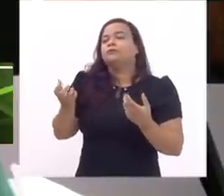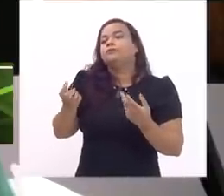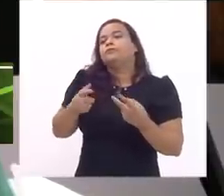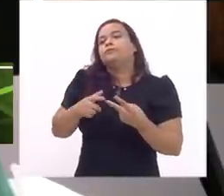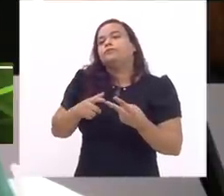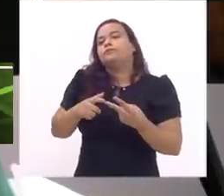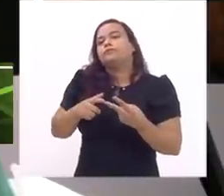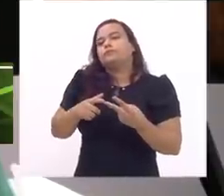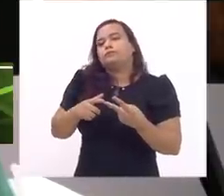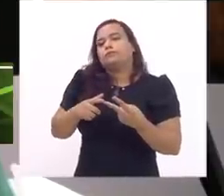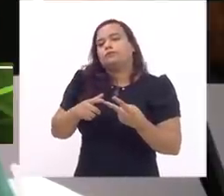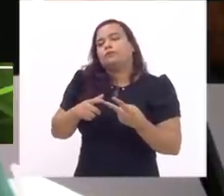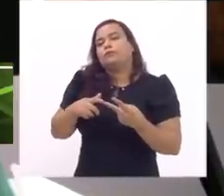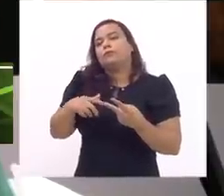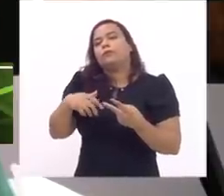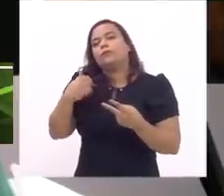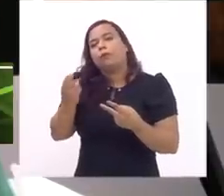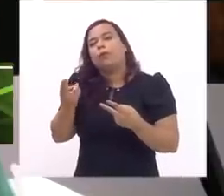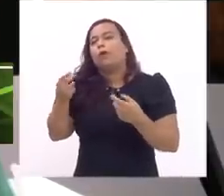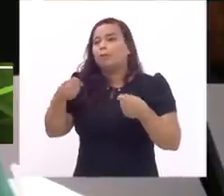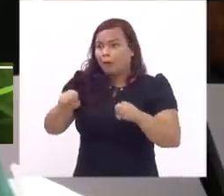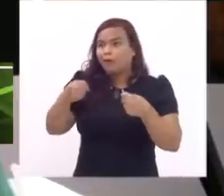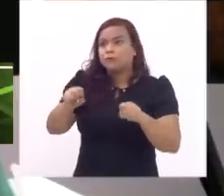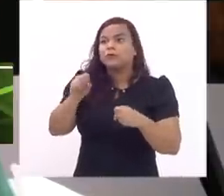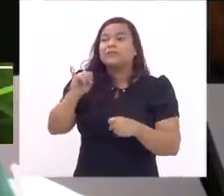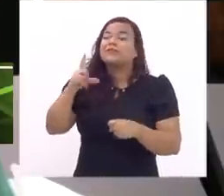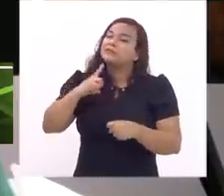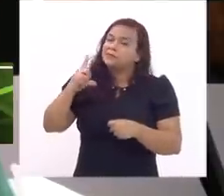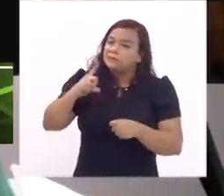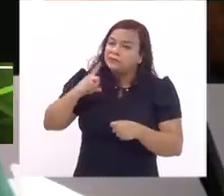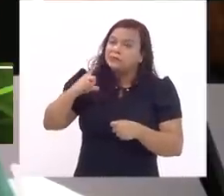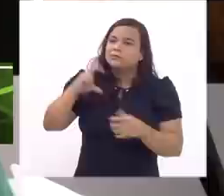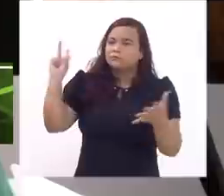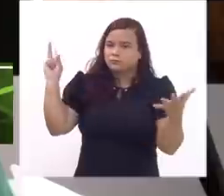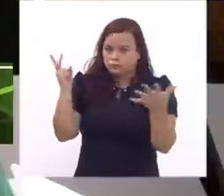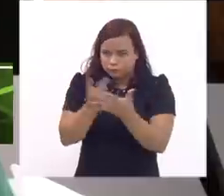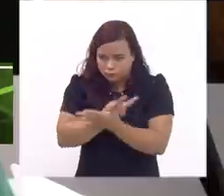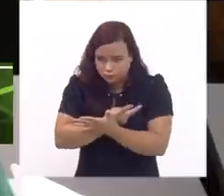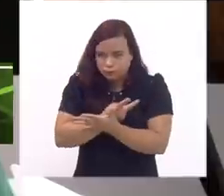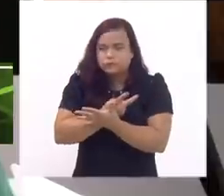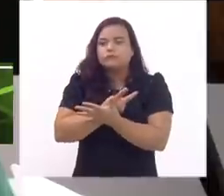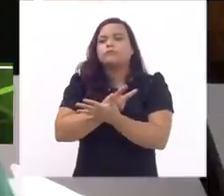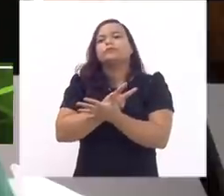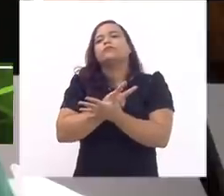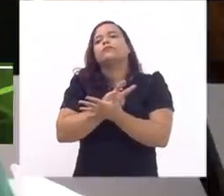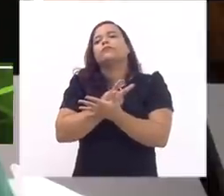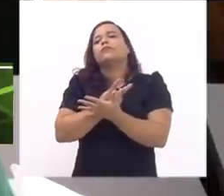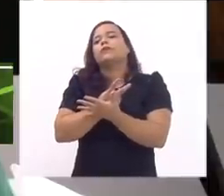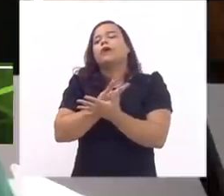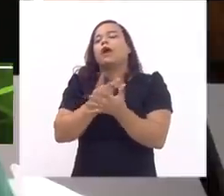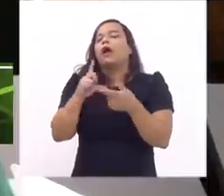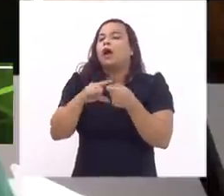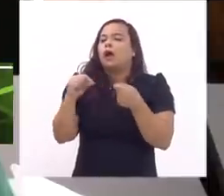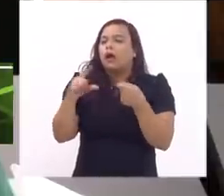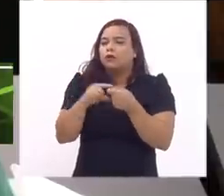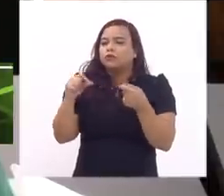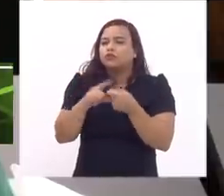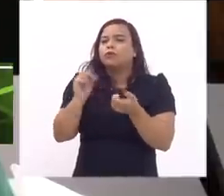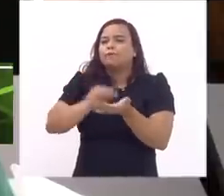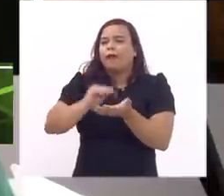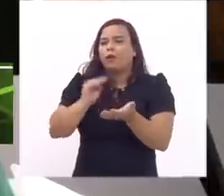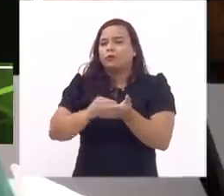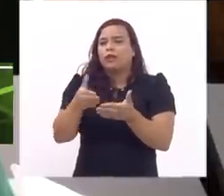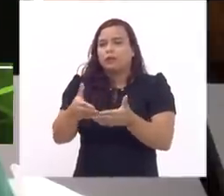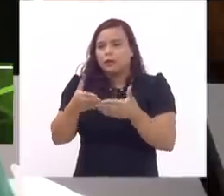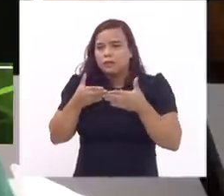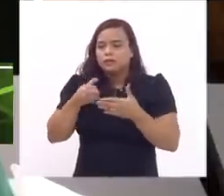ser autuados por infração disposto no artigo 230, inciso 5, falta de licenciamento do CTB,